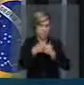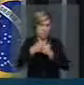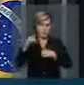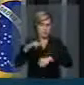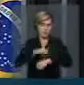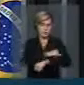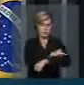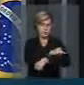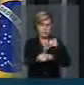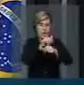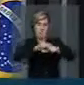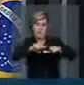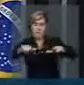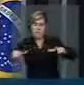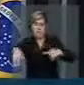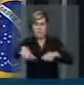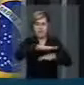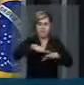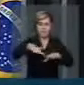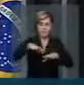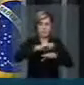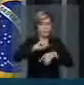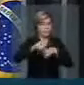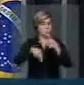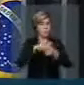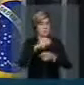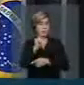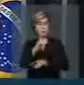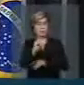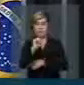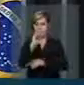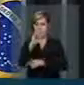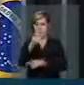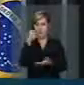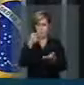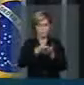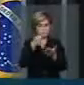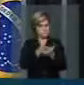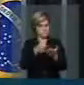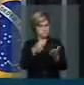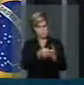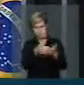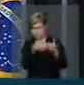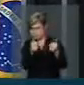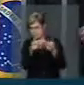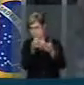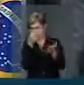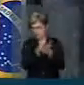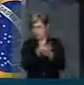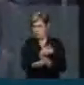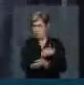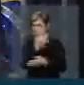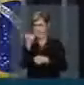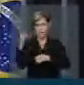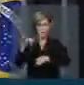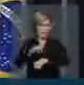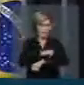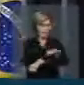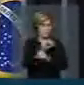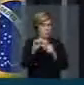roçagem lá do terreno. Depois disso, a ANAC fez várias exigências, o aeroporto foi feito todas